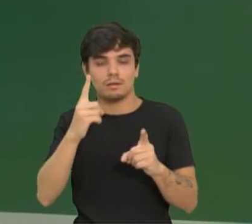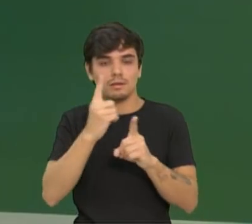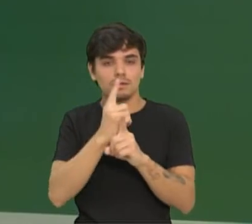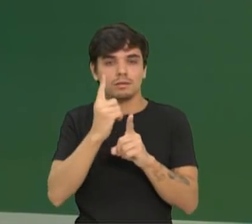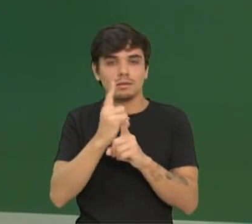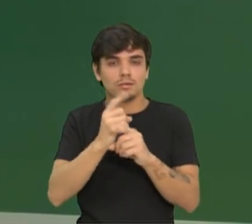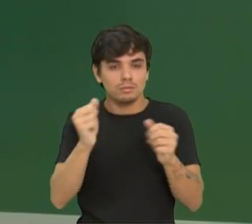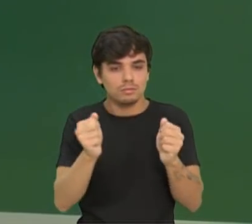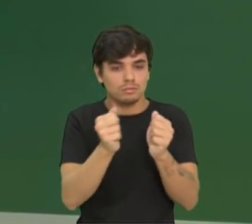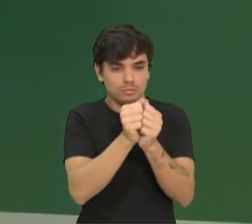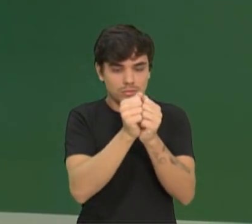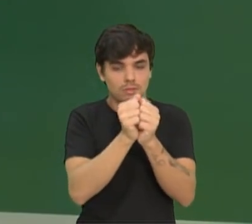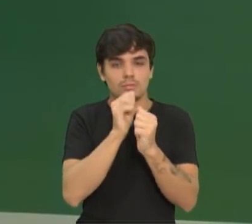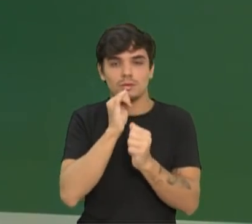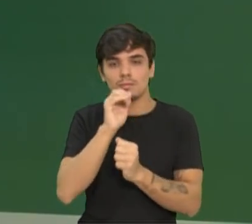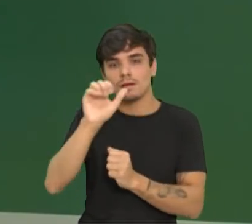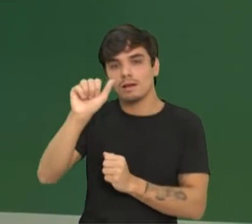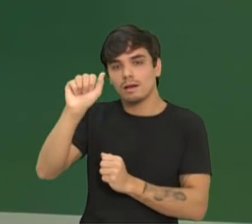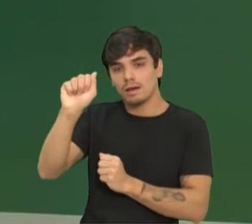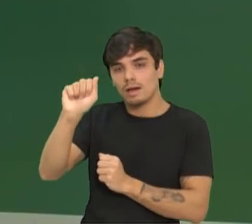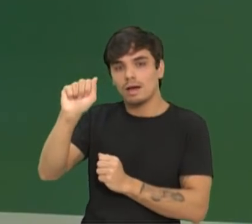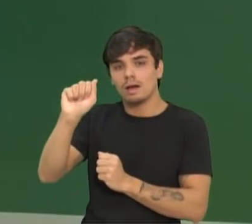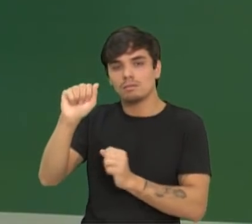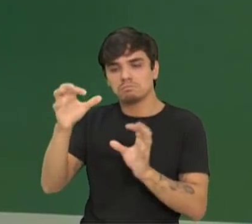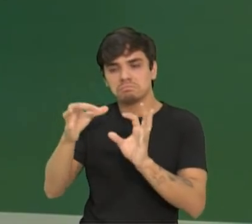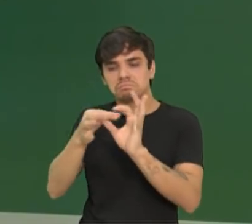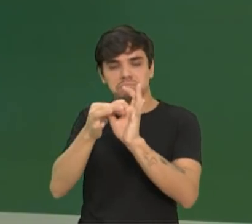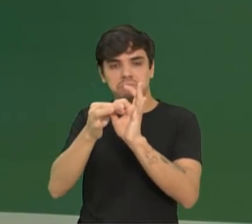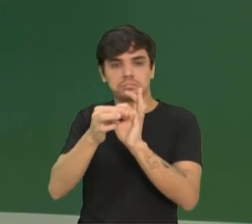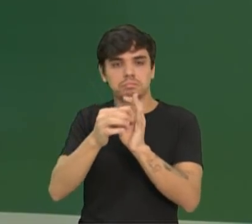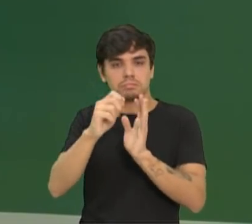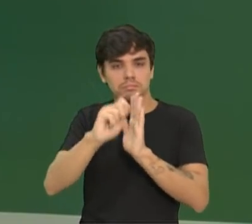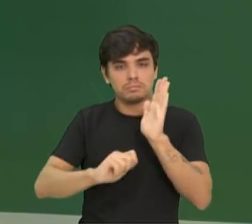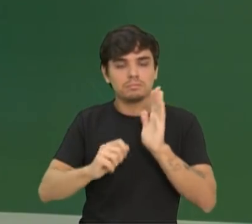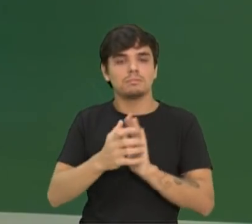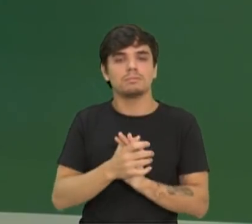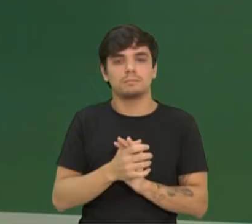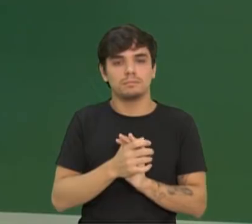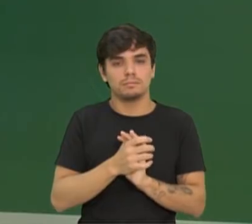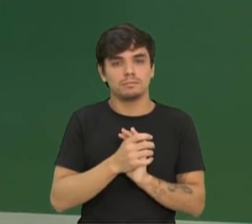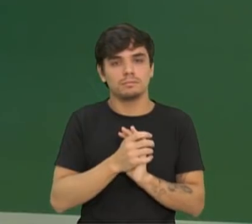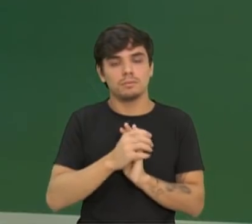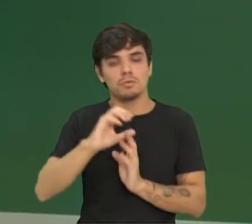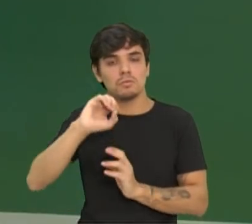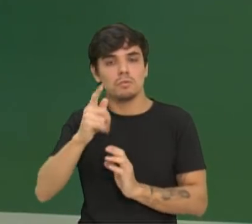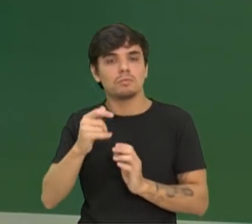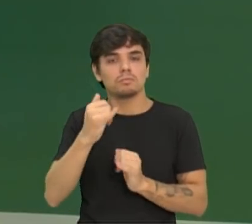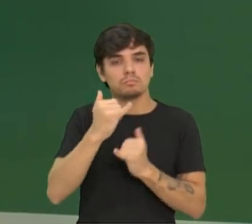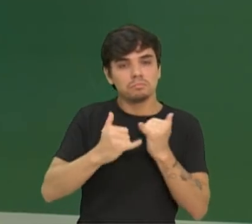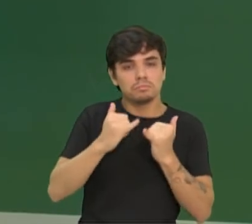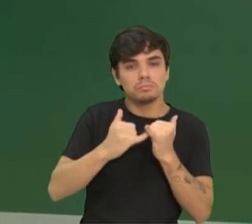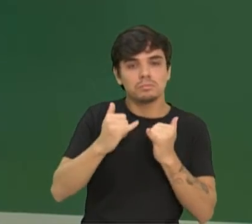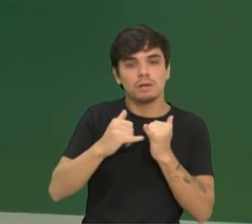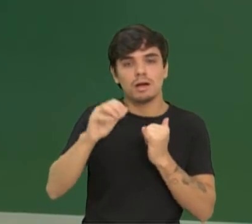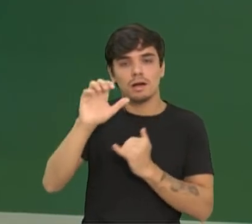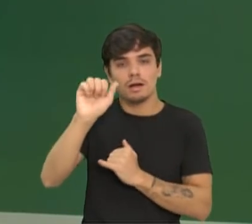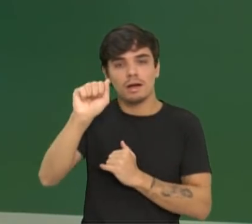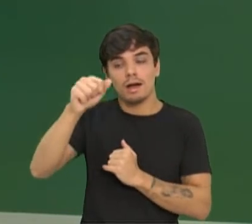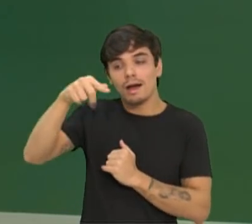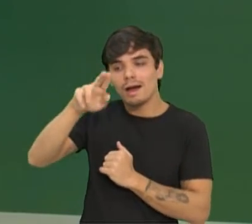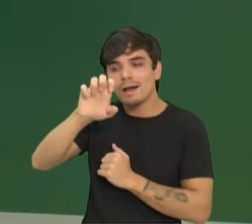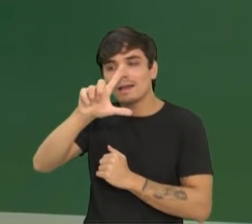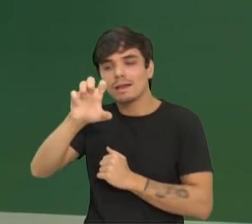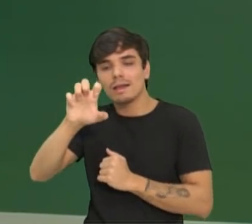preposição a com o artigo a, na crase. Também na junção da preposição a com as palavras, os pronomes